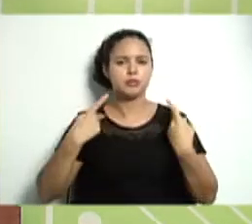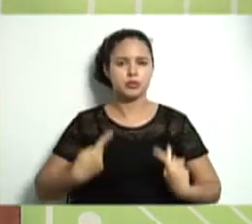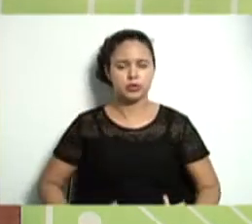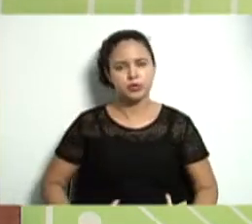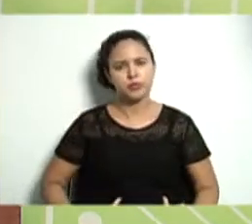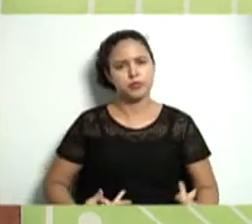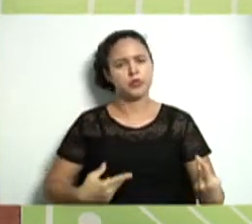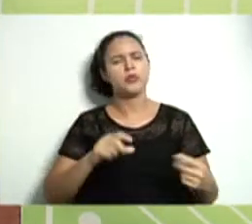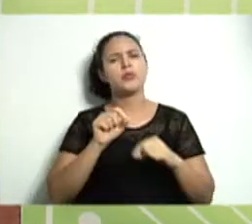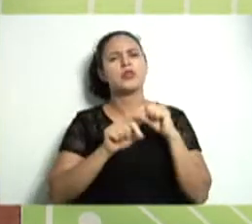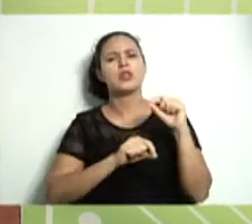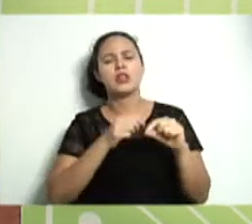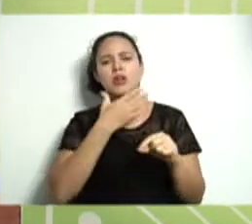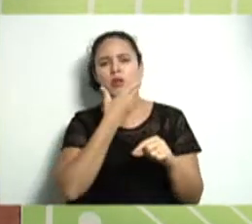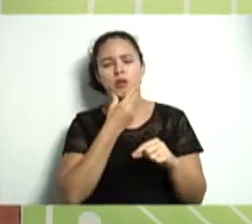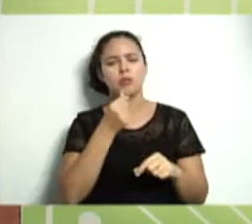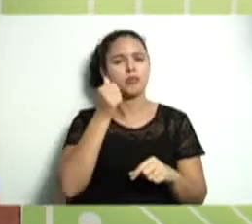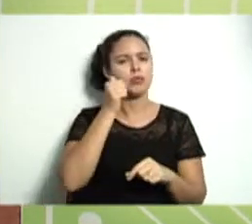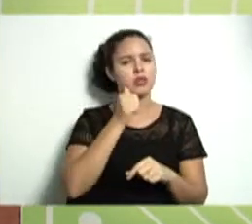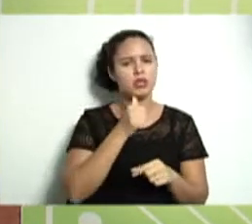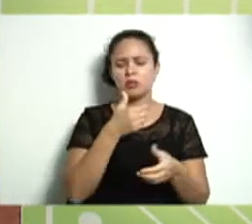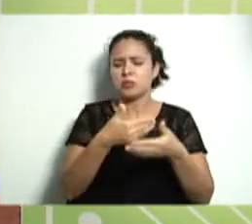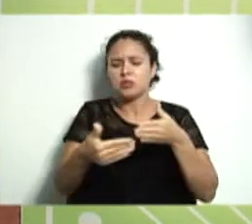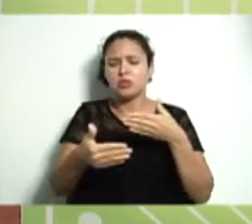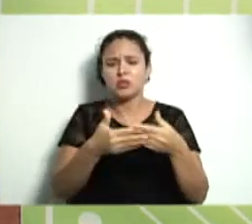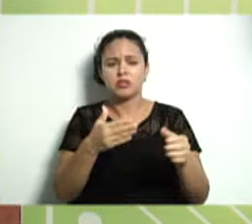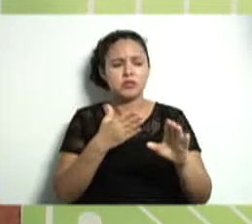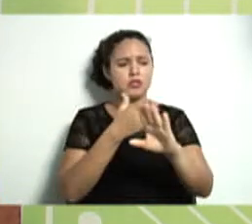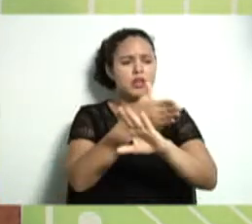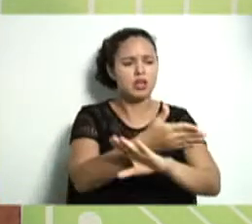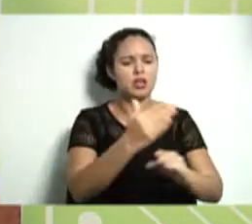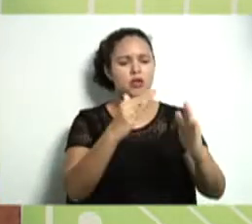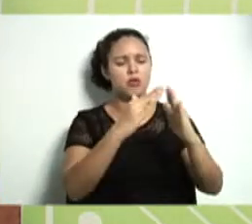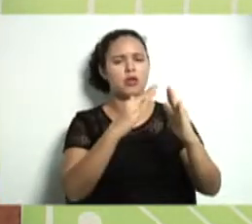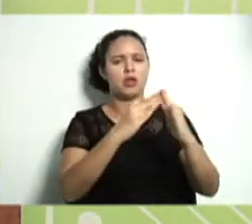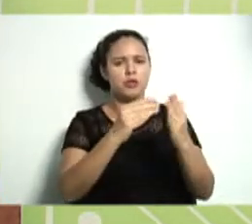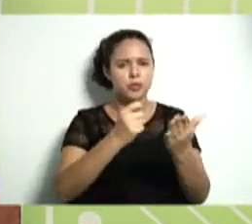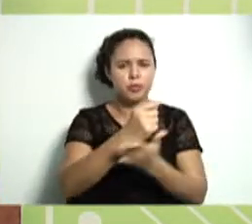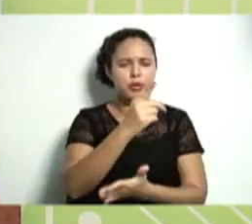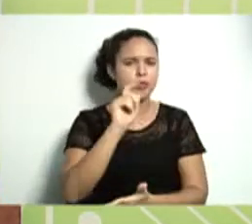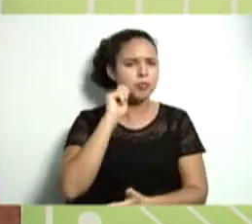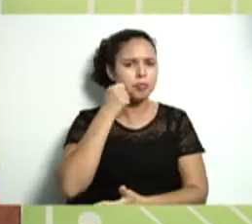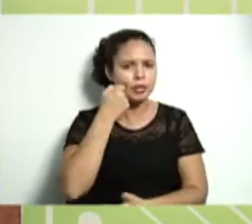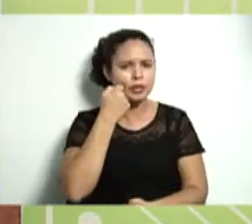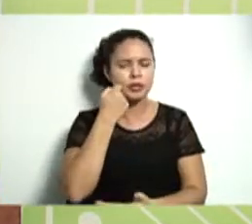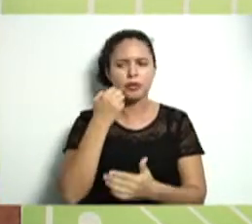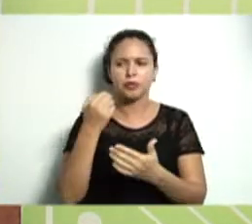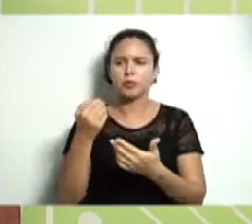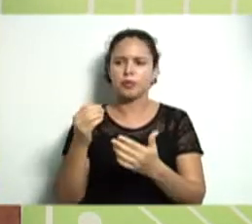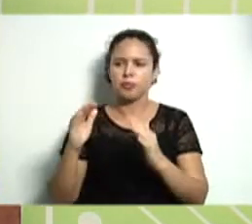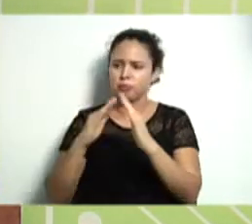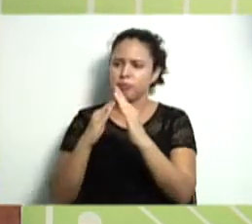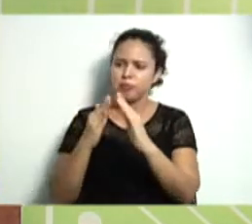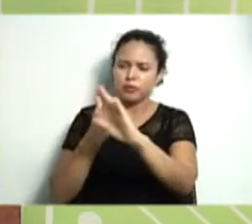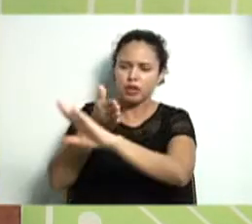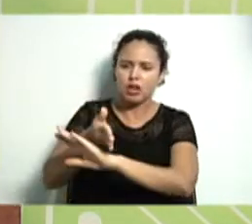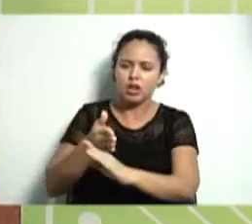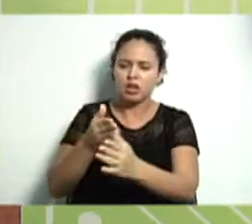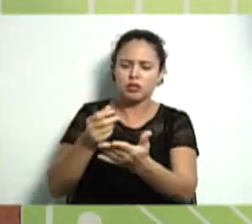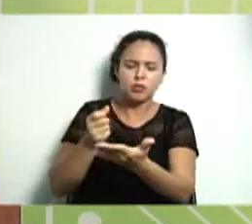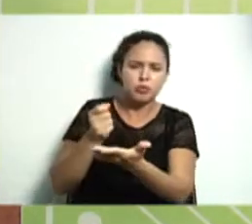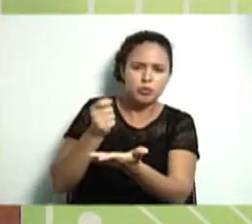um atendimento lá no mercadinho quando você vai comprar o seu pão. Tudo isso resultado de trabalho. O resultado